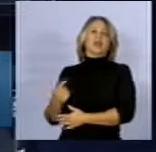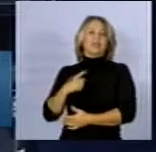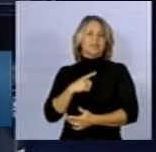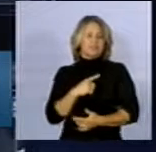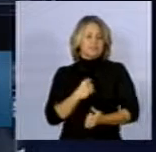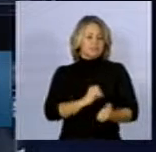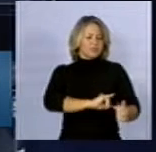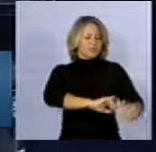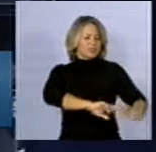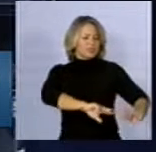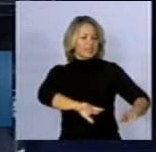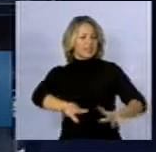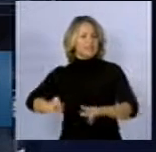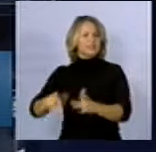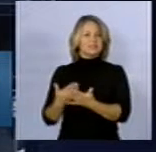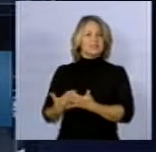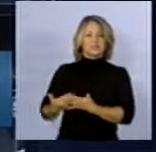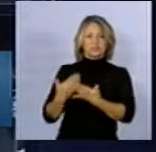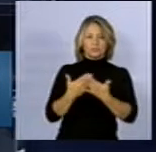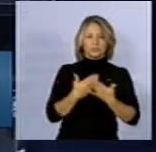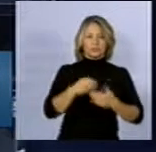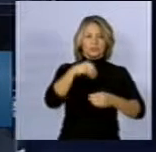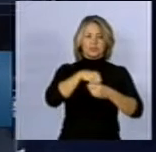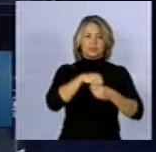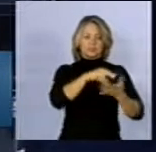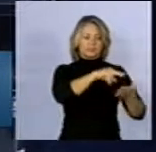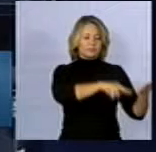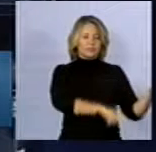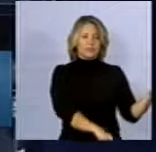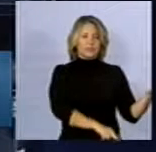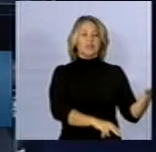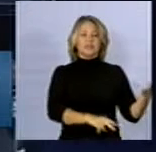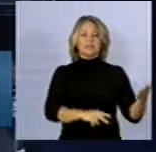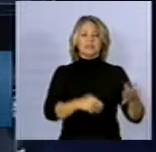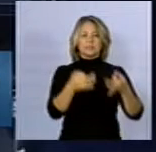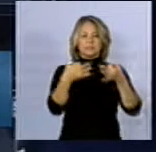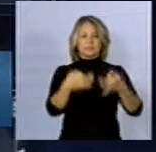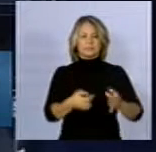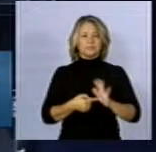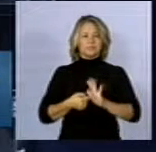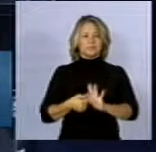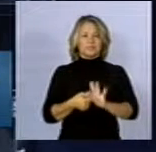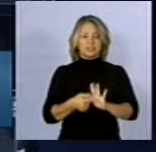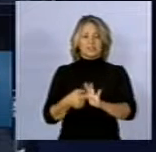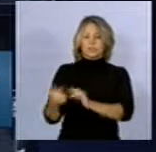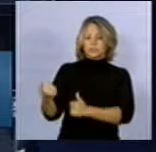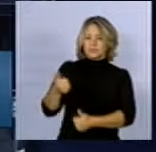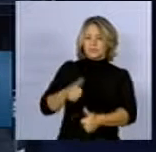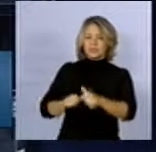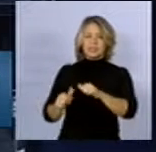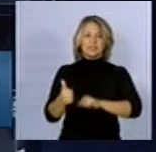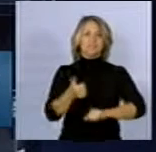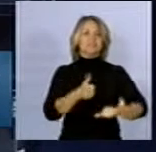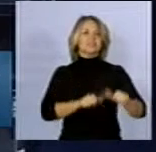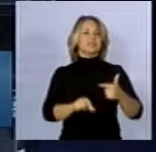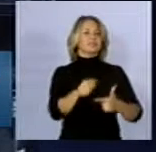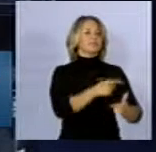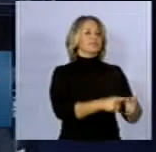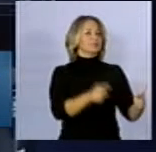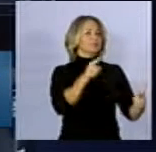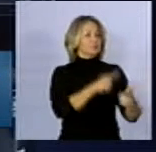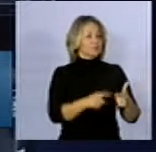de estudos disponíveis na literatura. Está evidente que uma avaliação dos riscos potenciais não